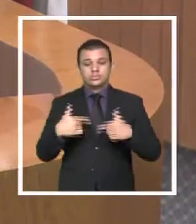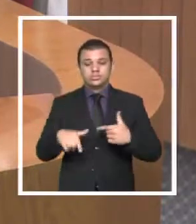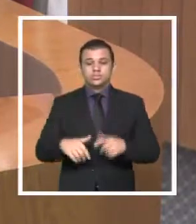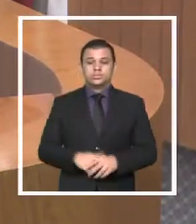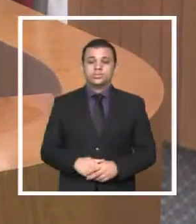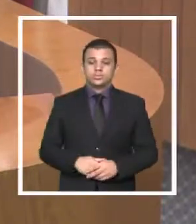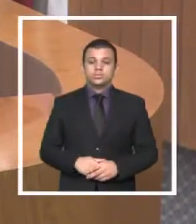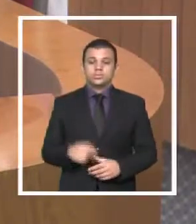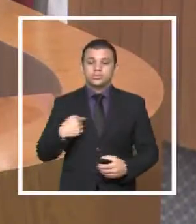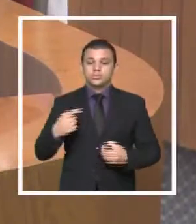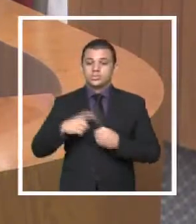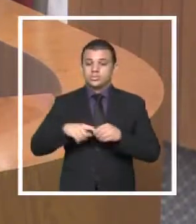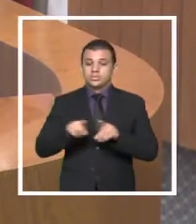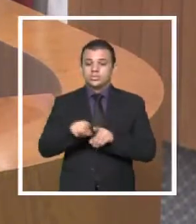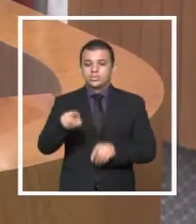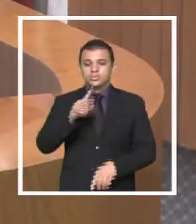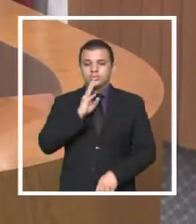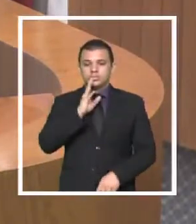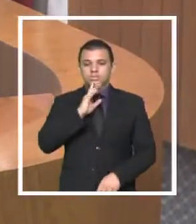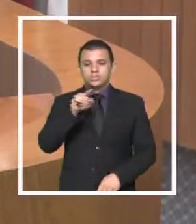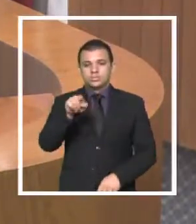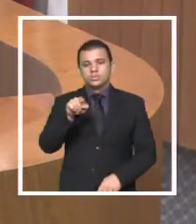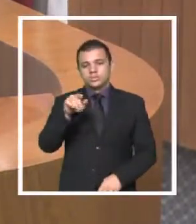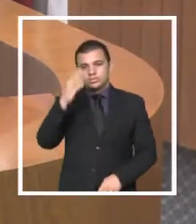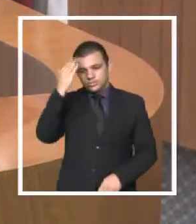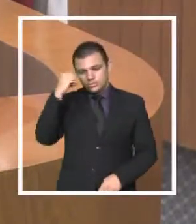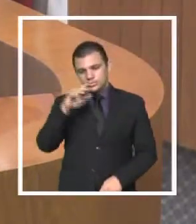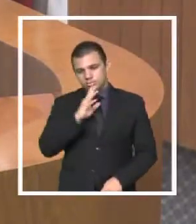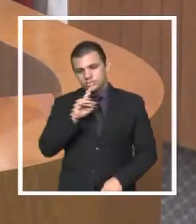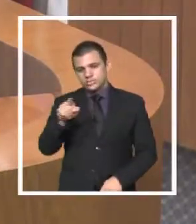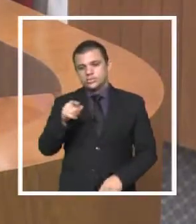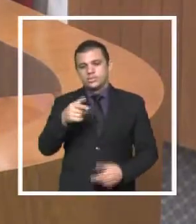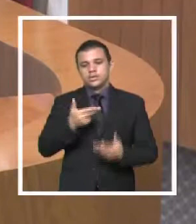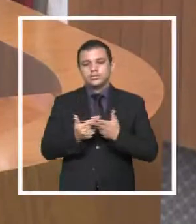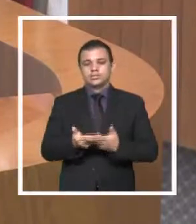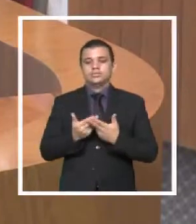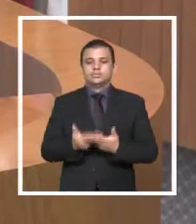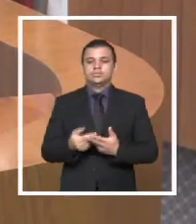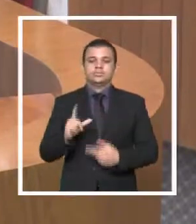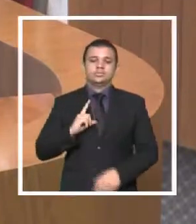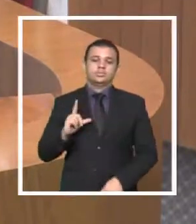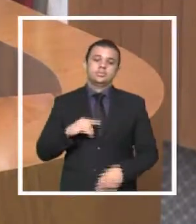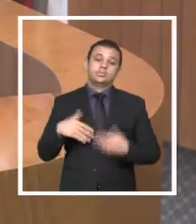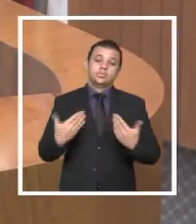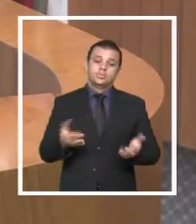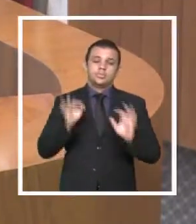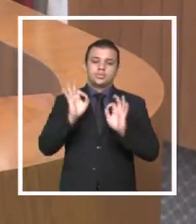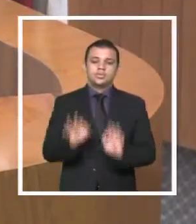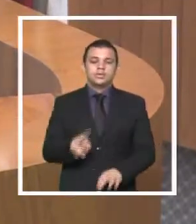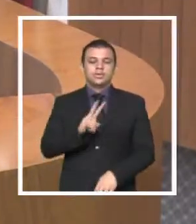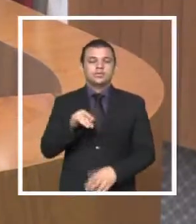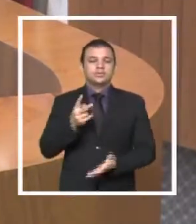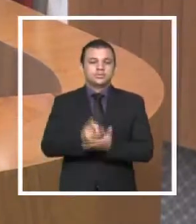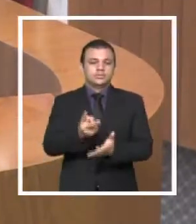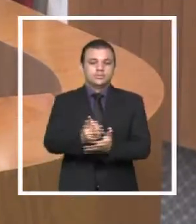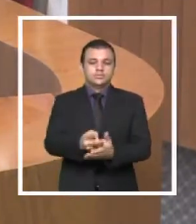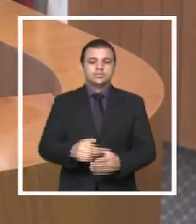Excelência é conhecido nesta casa pelo deputado tolerante. Então, certamente vai continuar